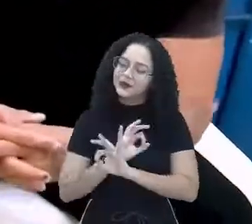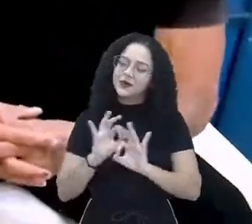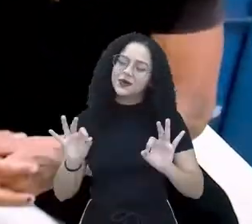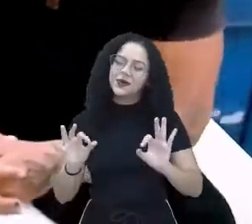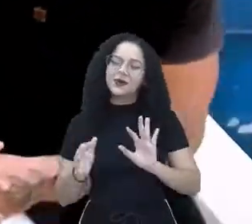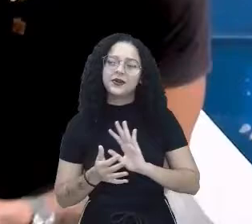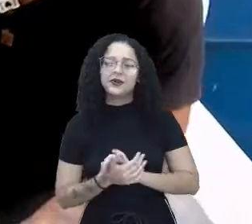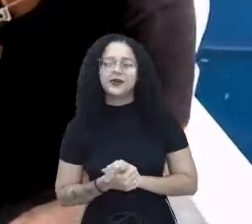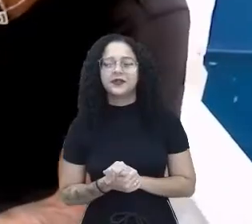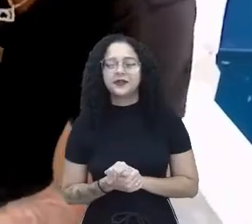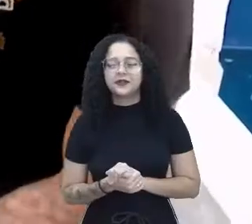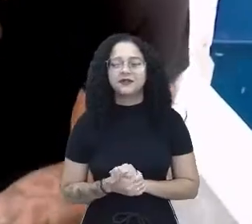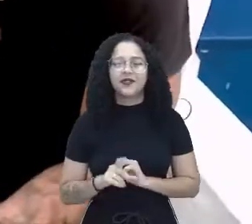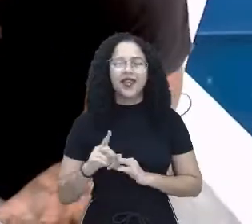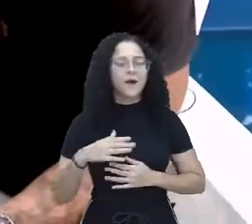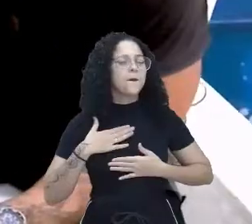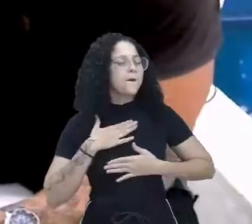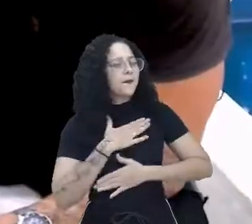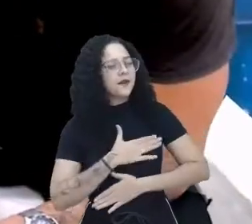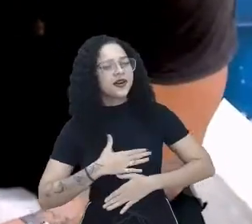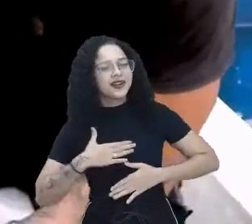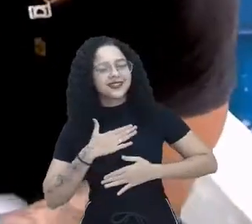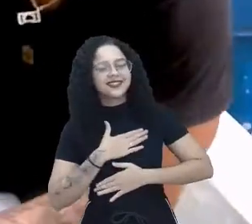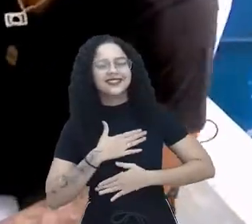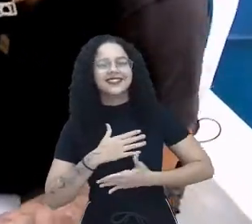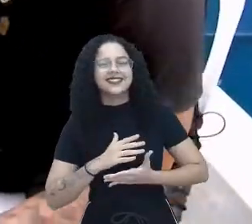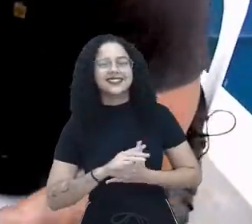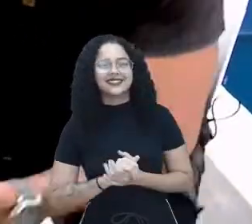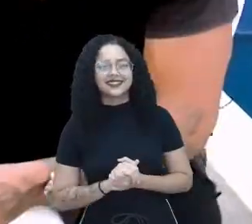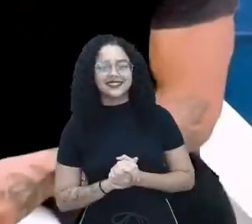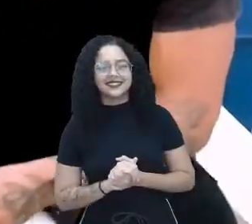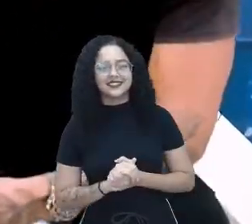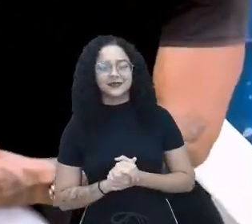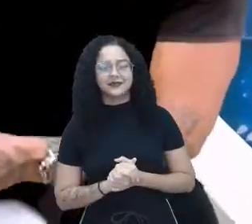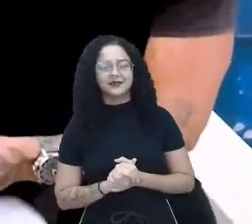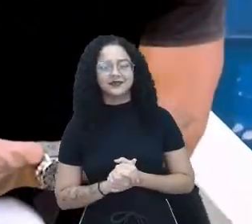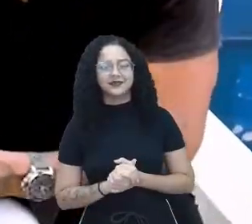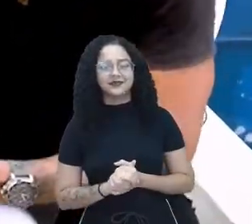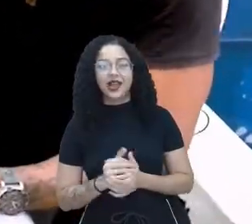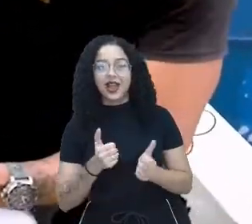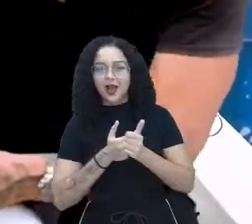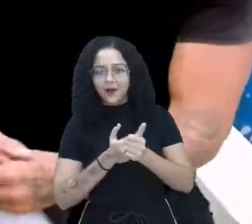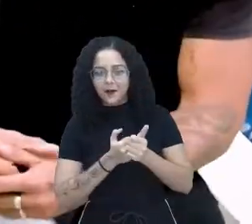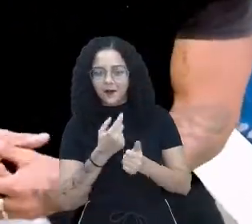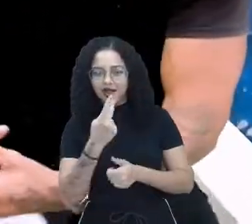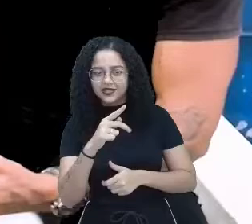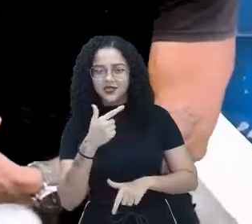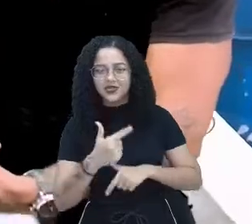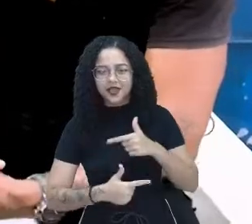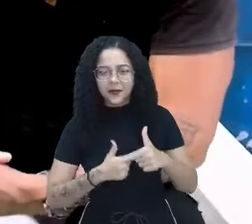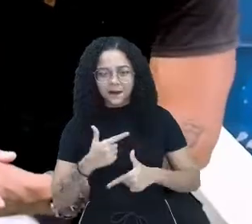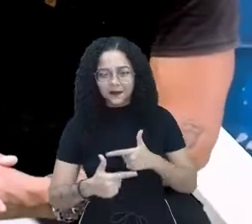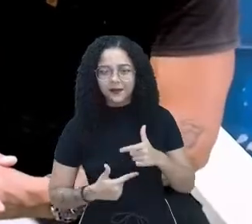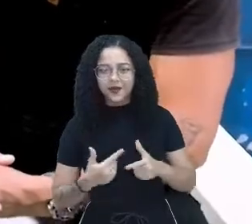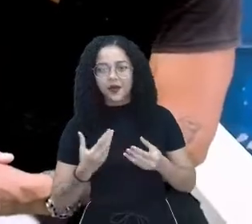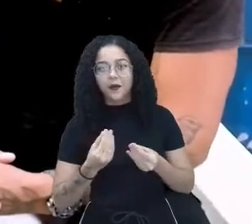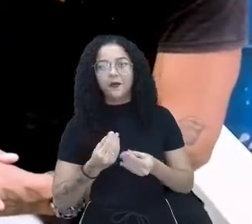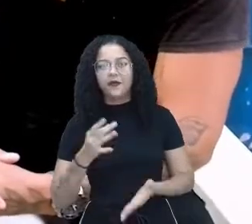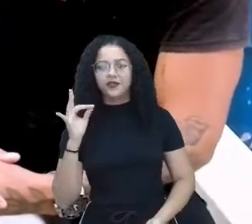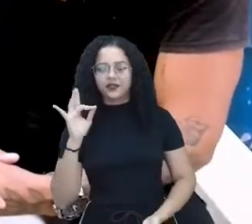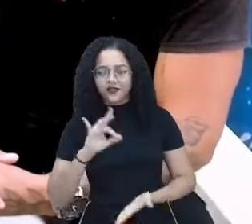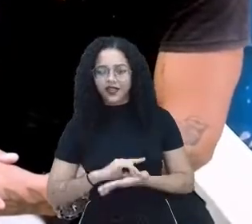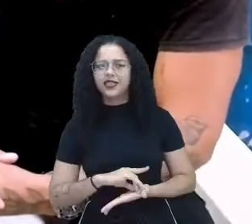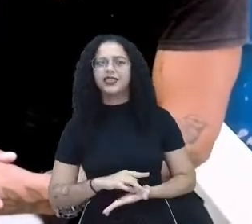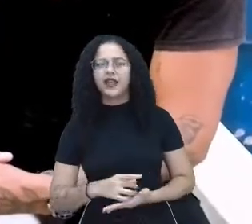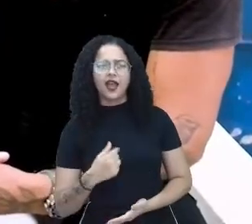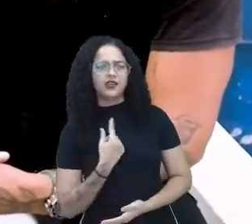tudo certinho. É um prazer. Tudo bom, estudante? É um prazer acompanhar seu trabalho e isso é bem verdade, mesmo que a